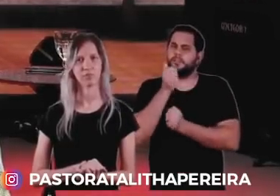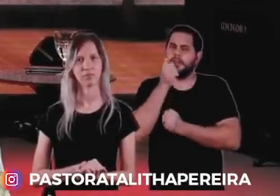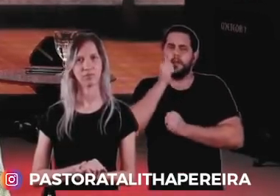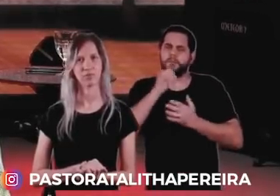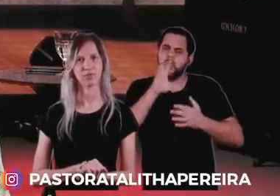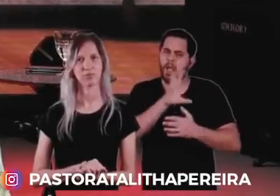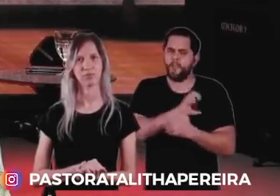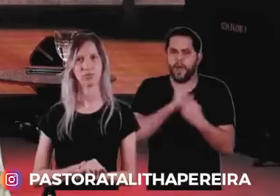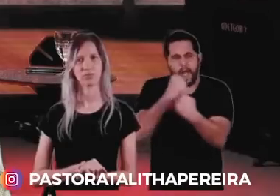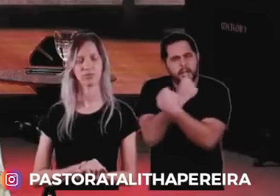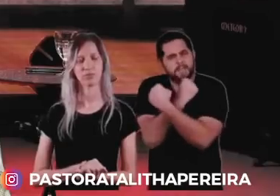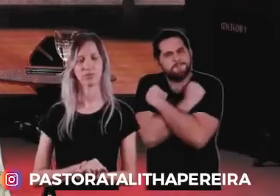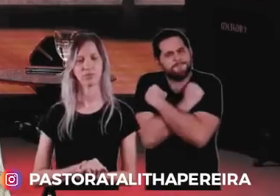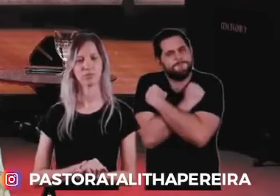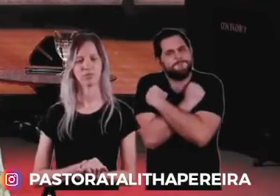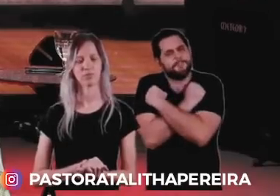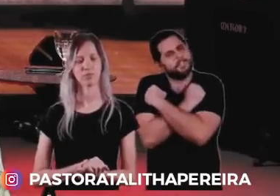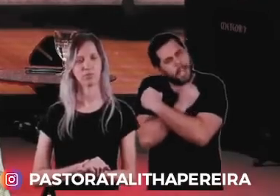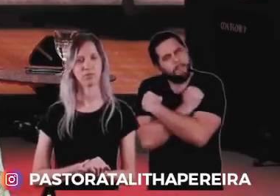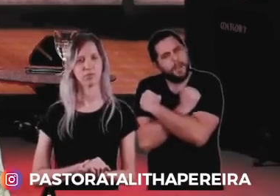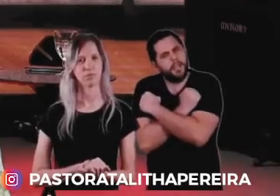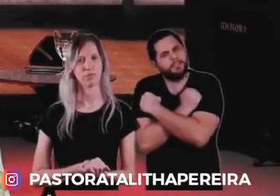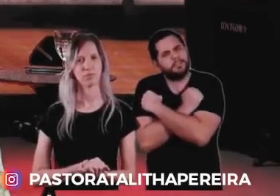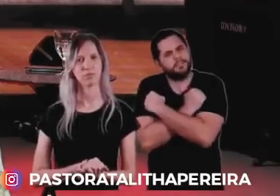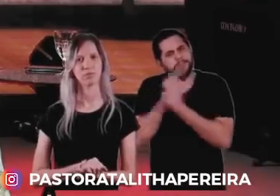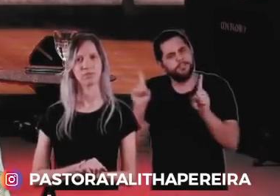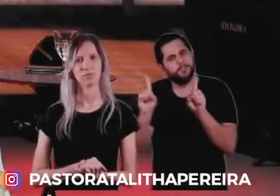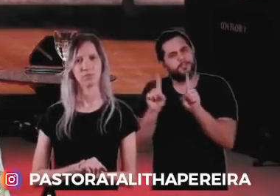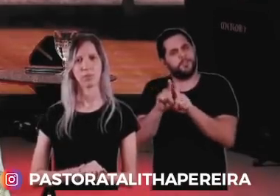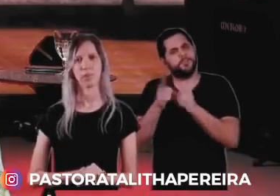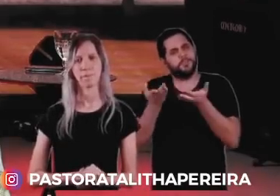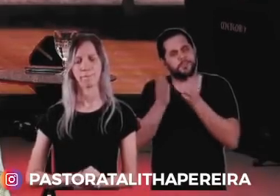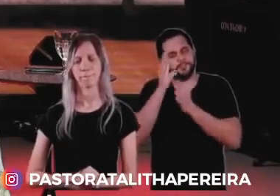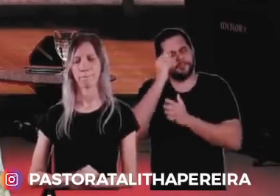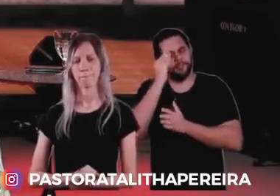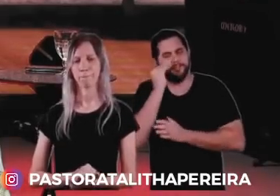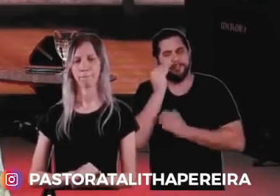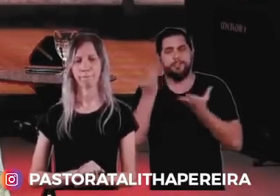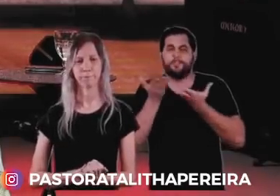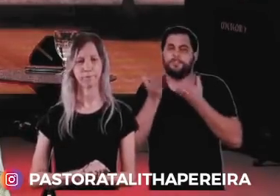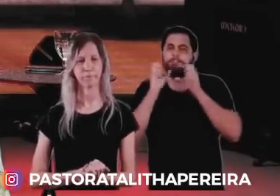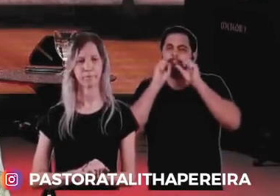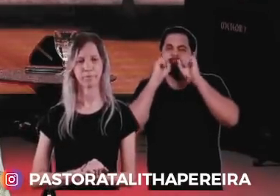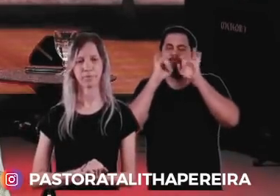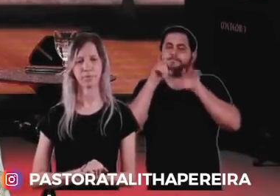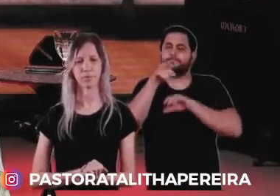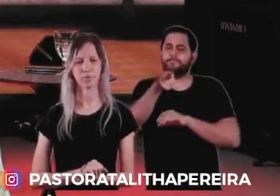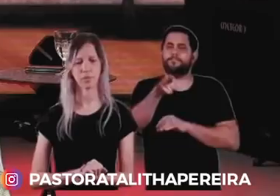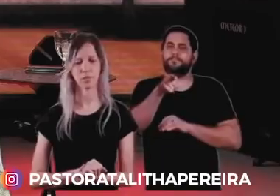abrace sua querida, abrace seu querido, fecha teus olhos e a gente declara